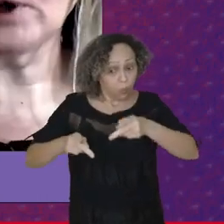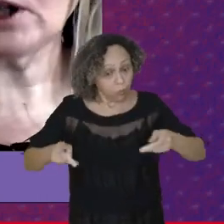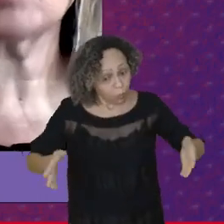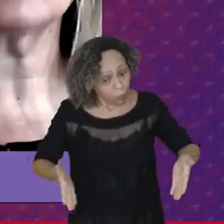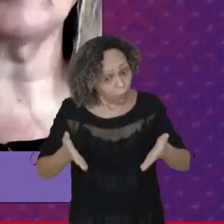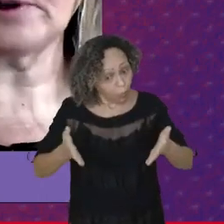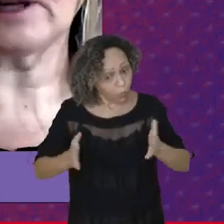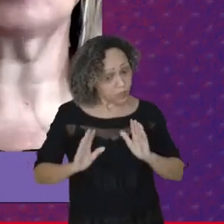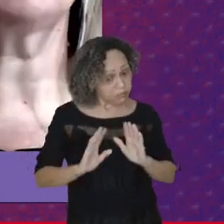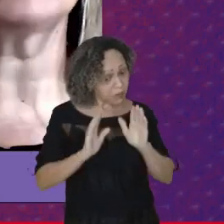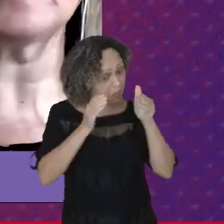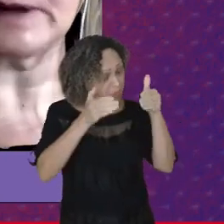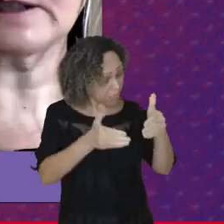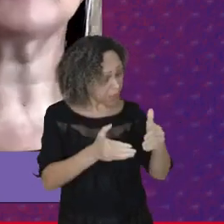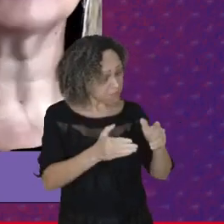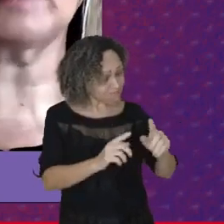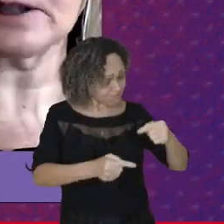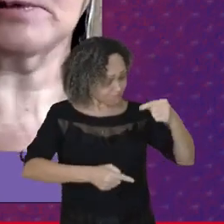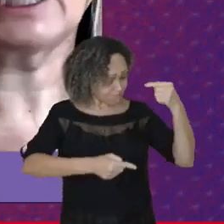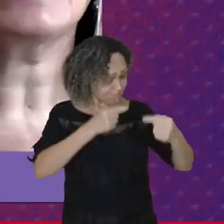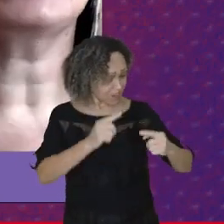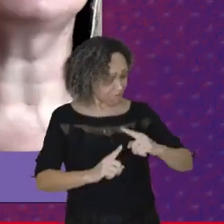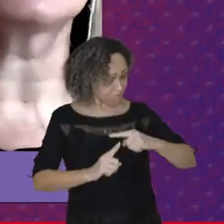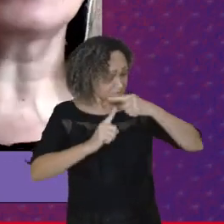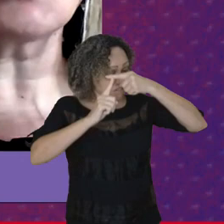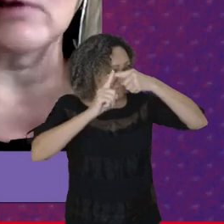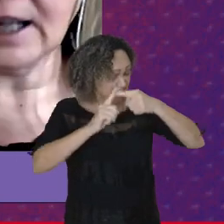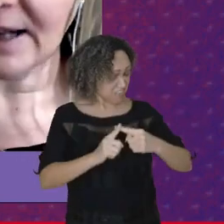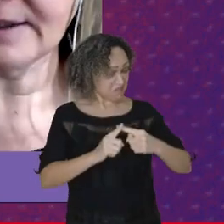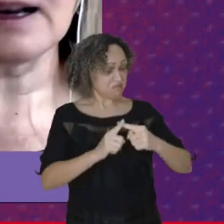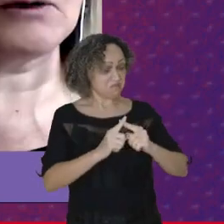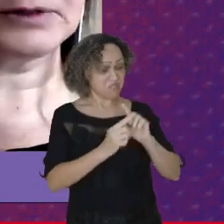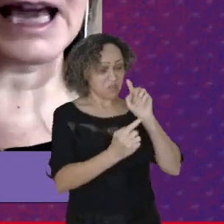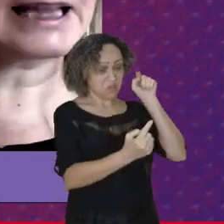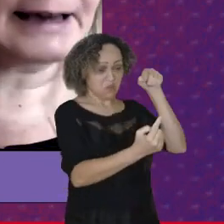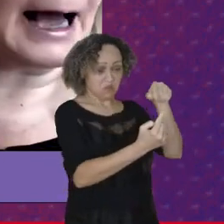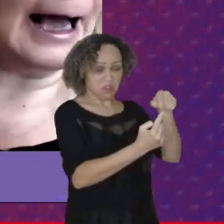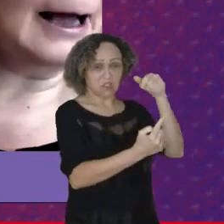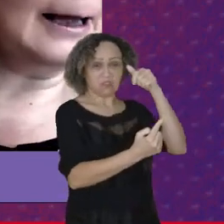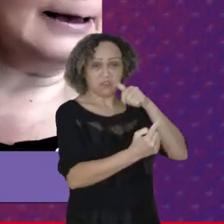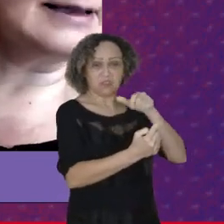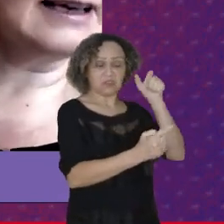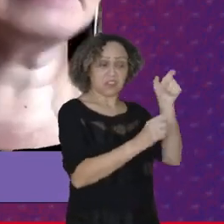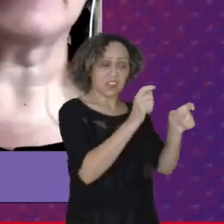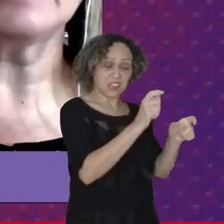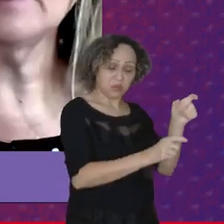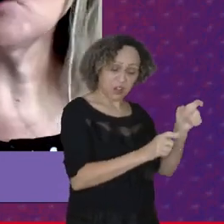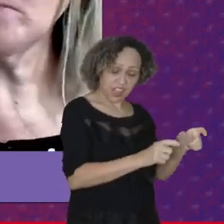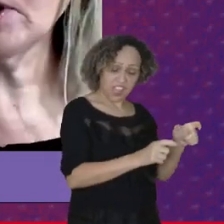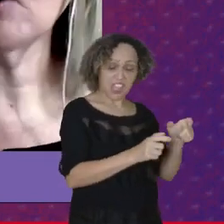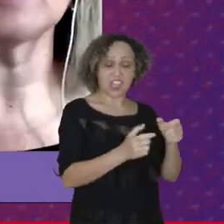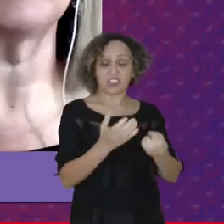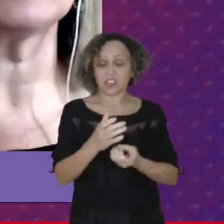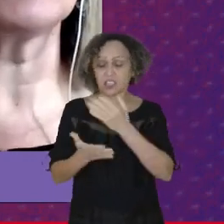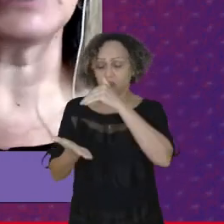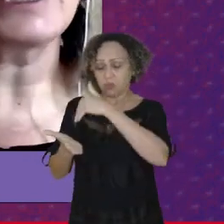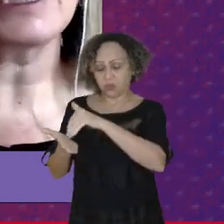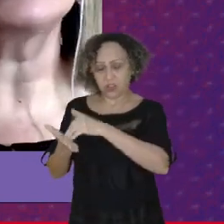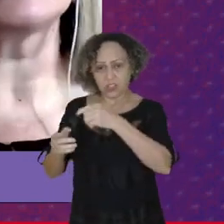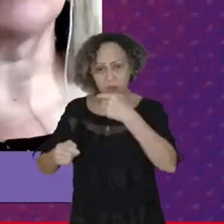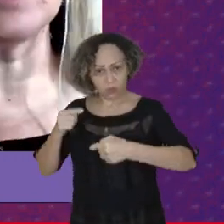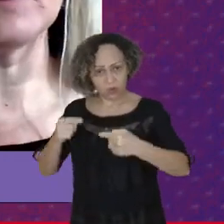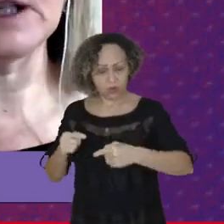inclusive com políticas afirmativas específicas para as mulheres, com criação, né, da Secretaria de Políticas